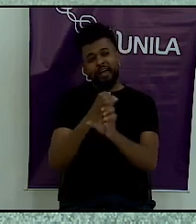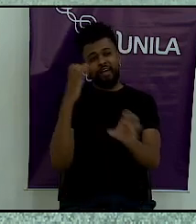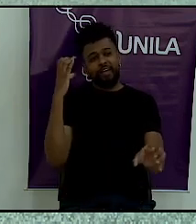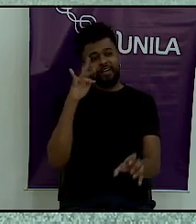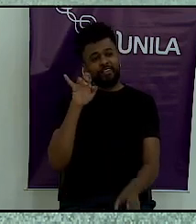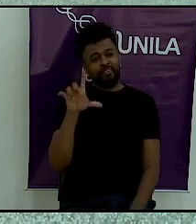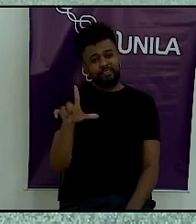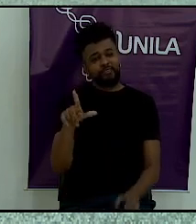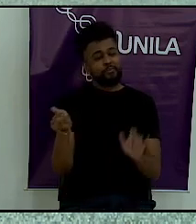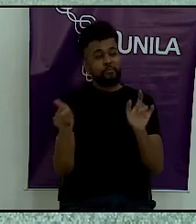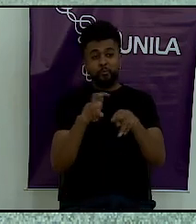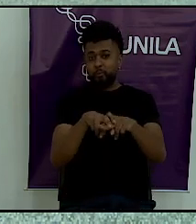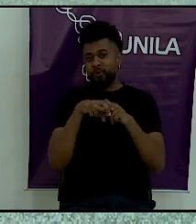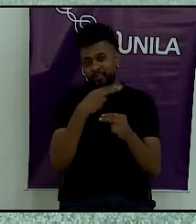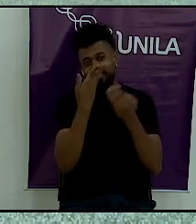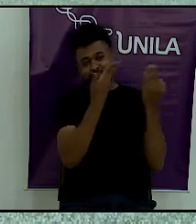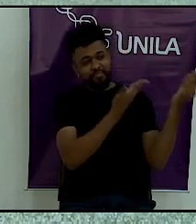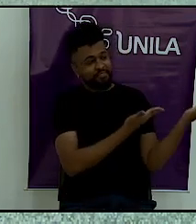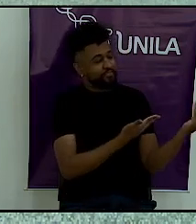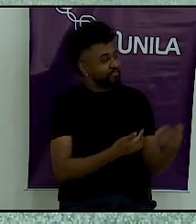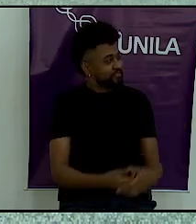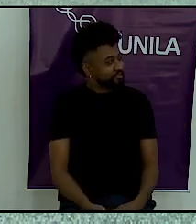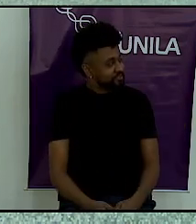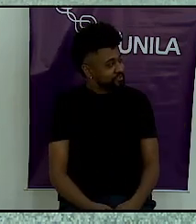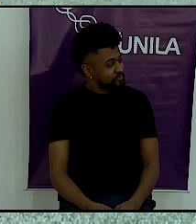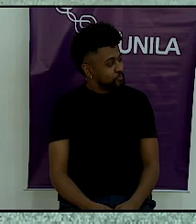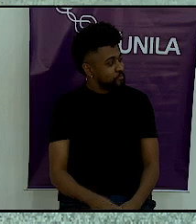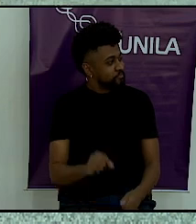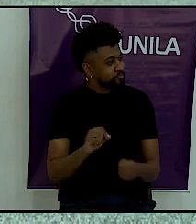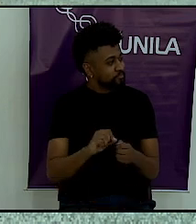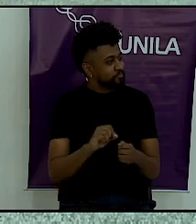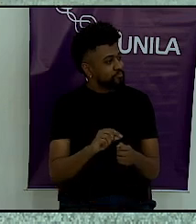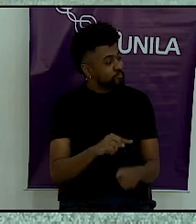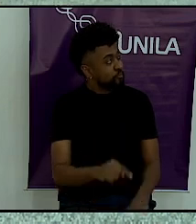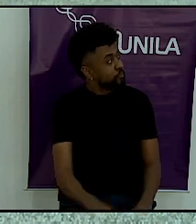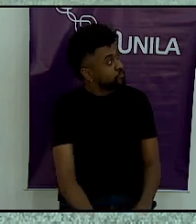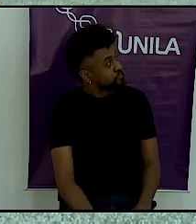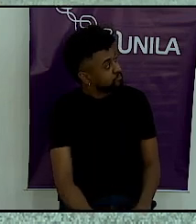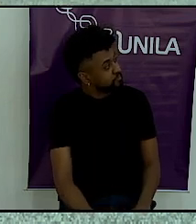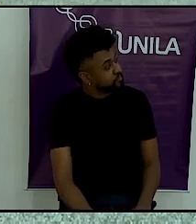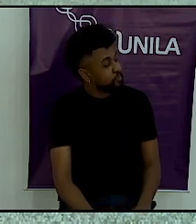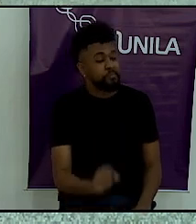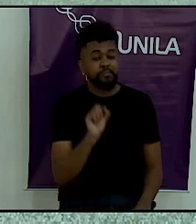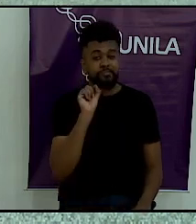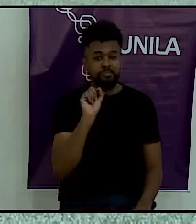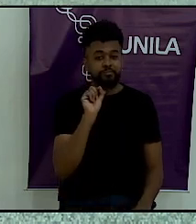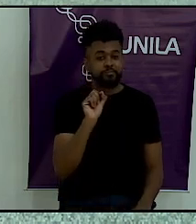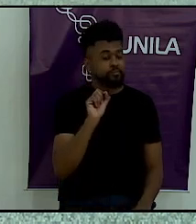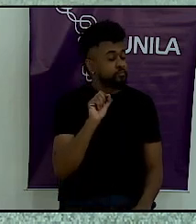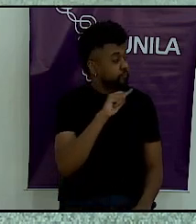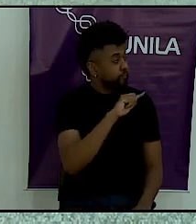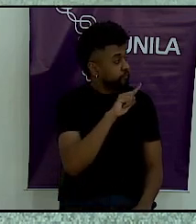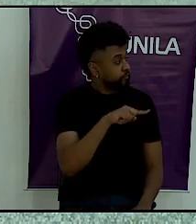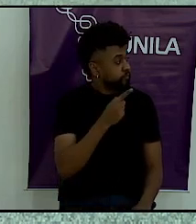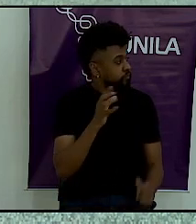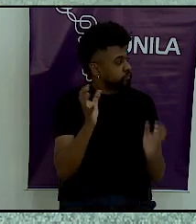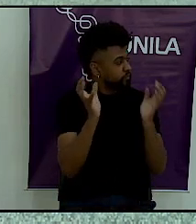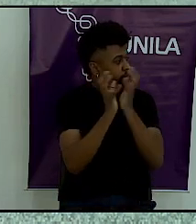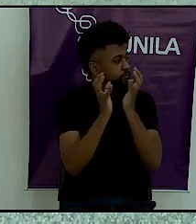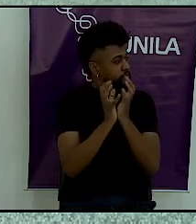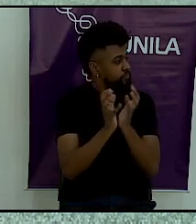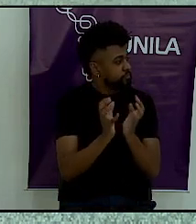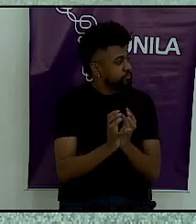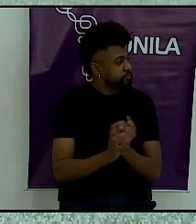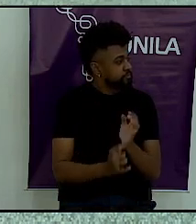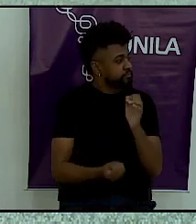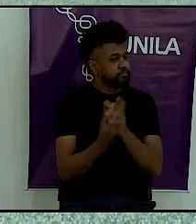Mas vocês vão ver que vai funcionar, que ela vai conseguir lidar muito bem com isso, tá? O que é o MOLA? O MOLA, então, é um conjunto, ele